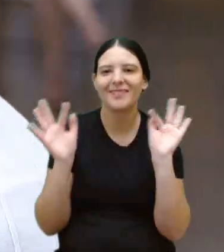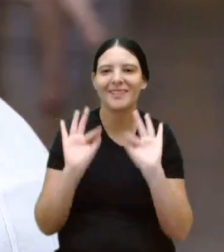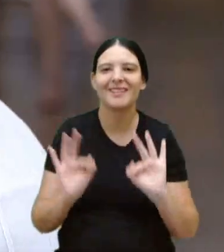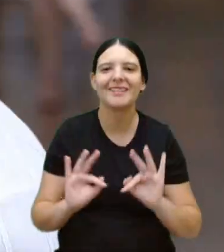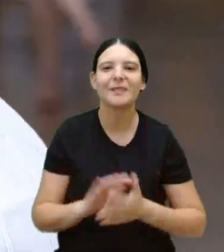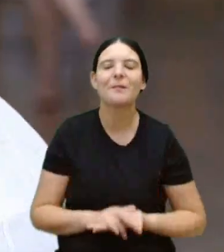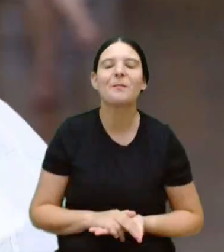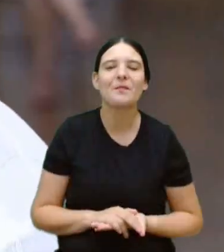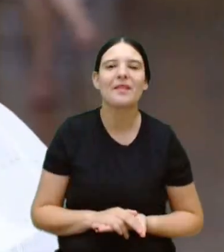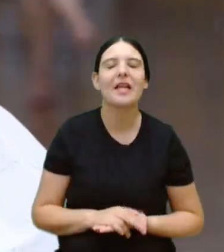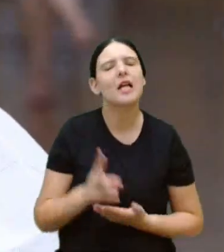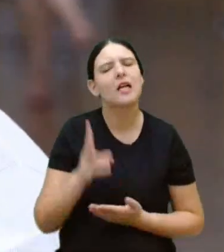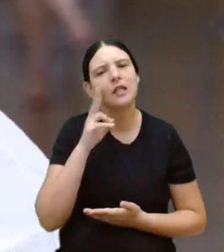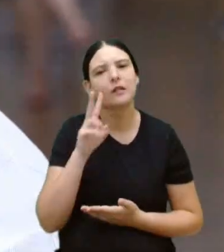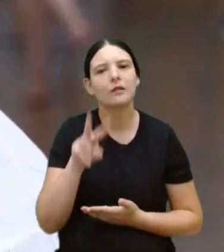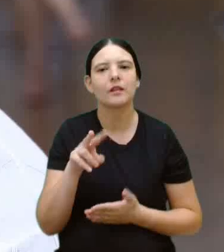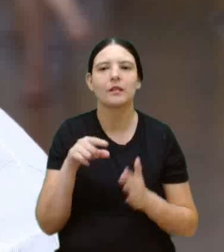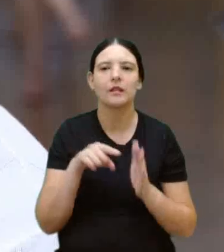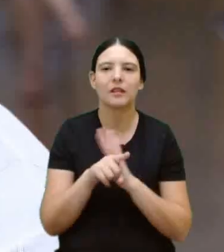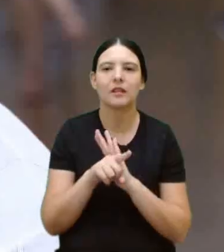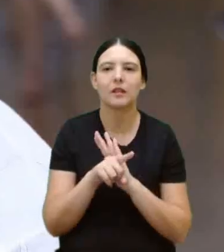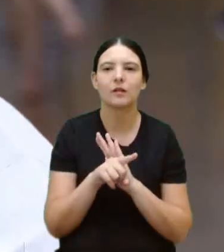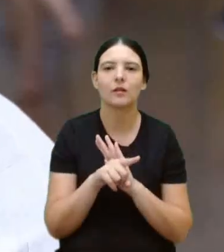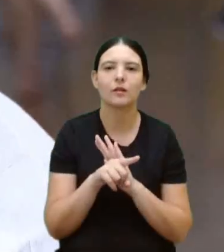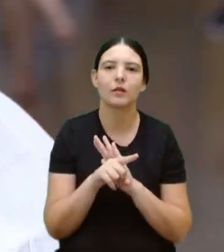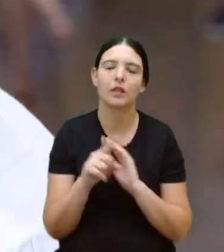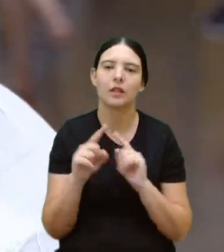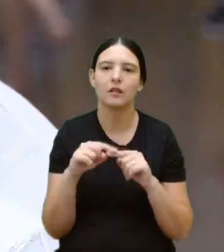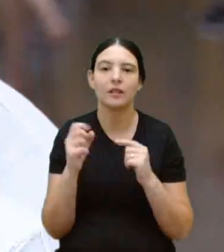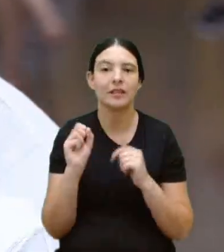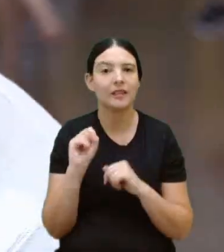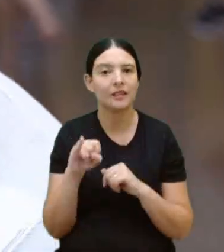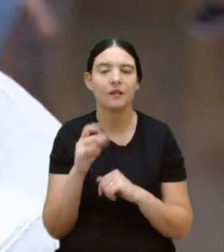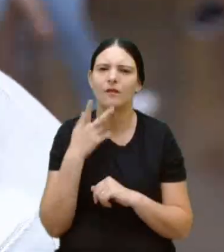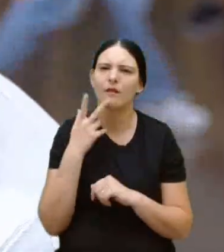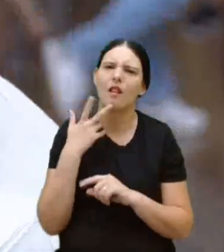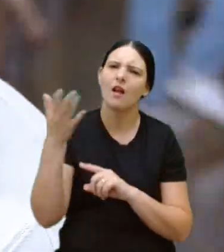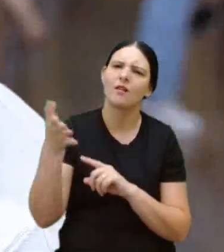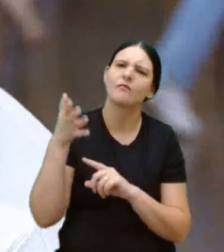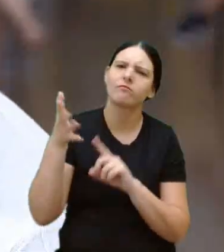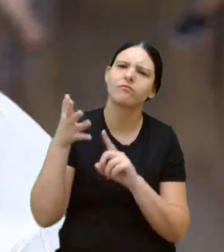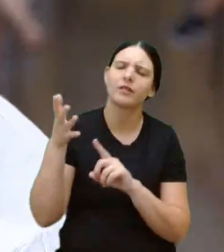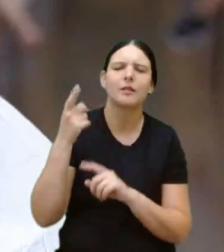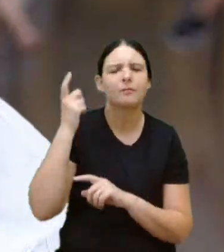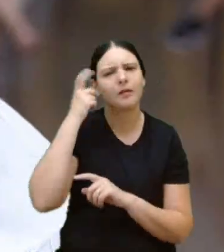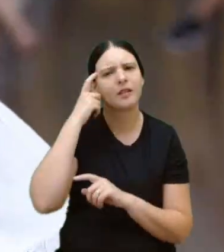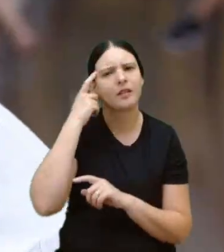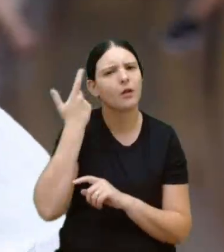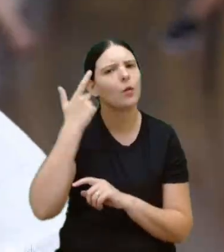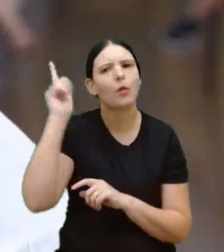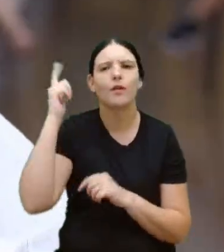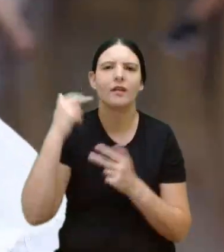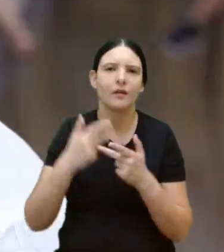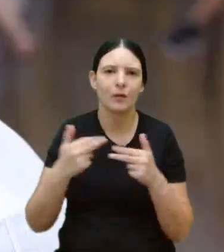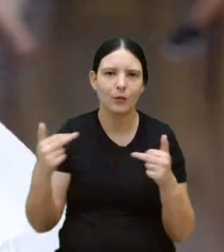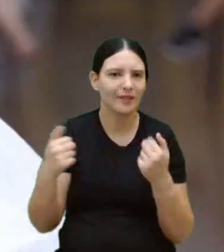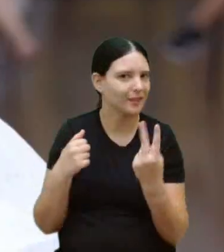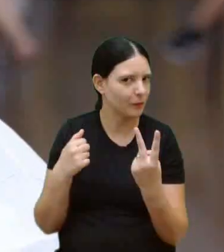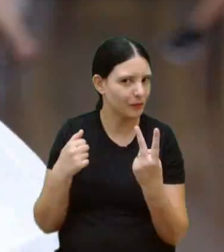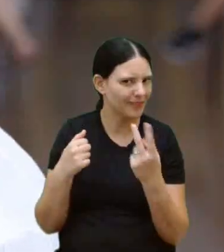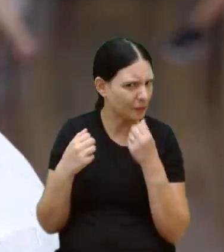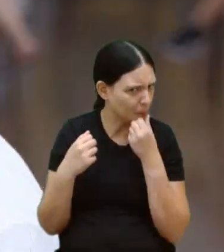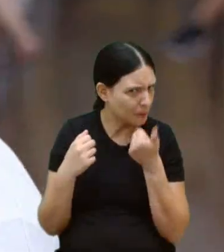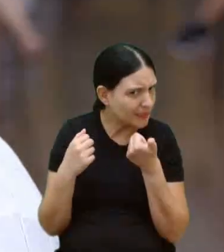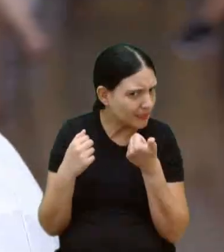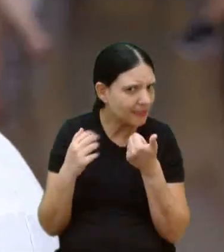uma questão, mas enquanto o senhor falava, me ocorreu uma outra coisa aqui, então vou fazer as duas, tudo bem?